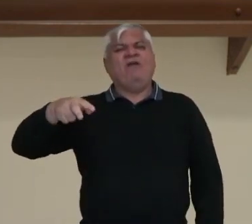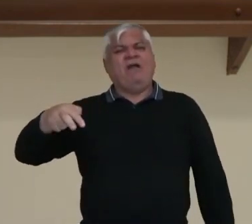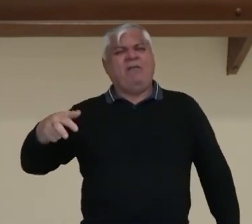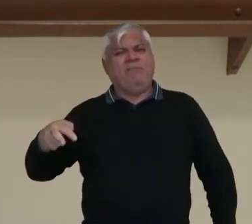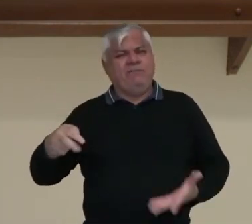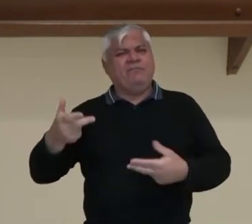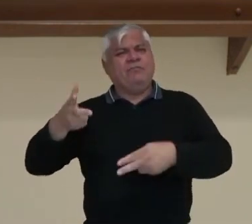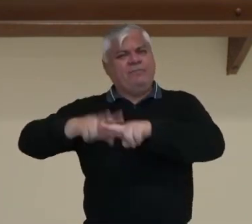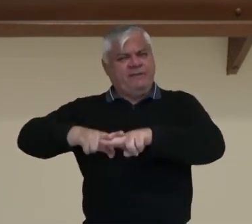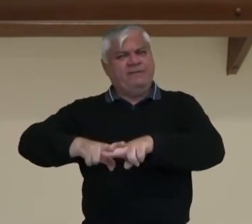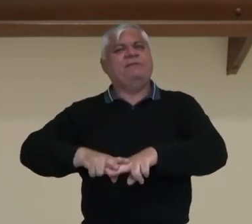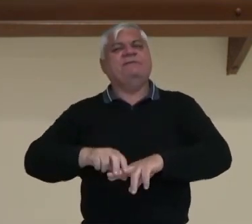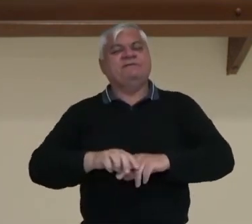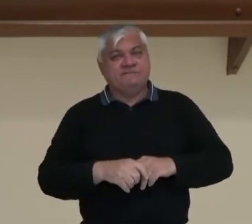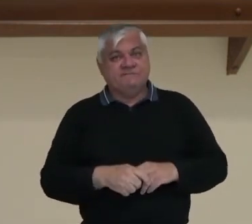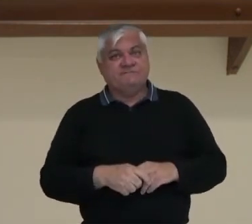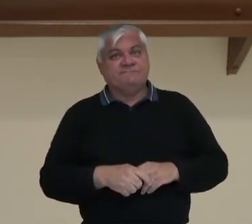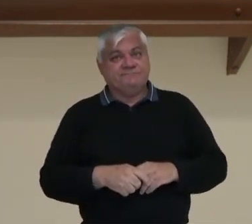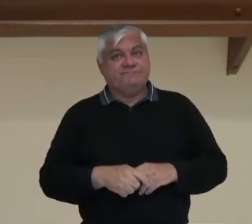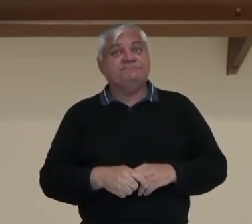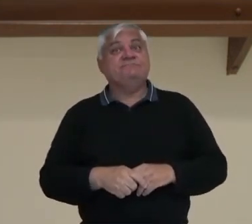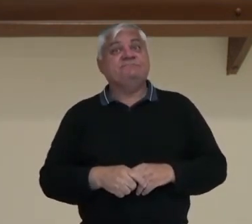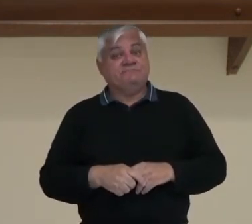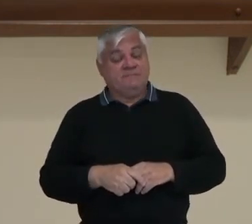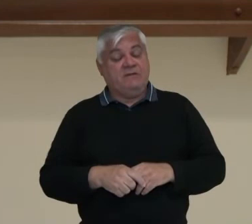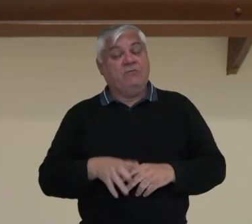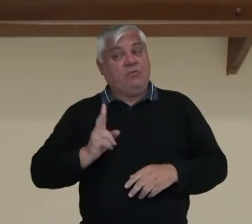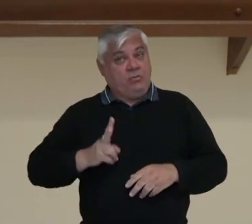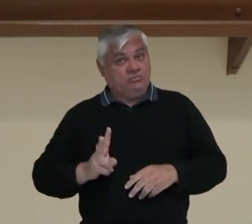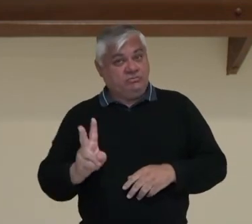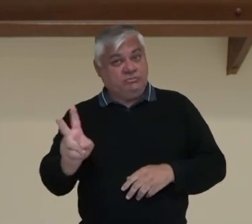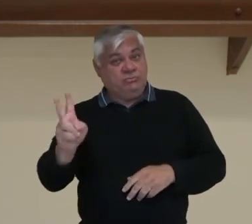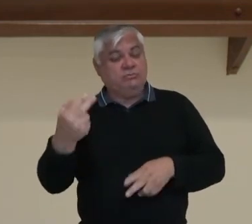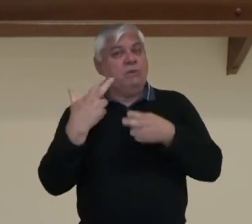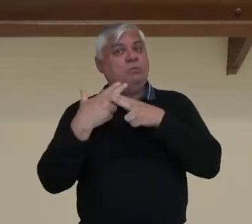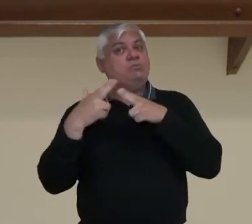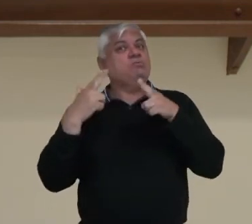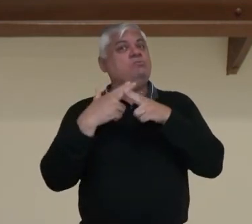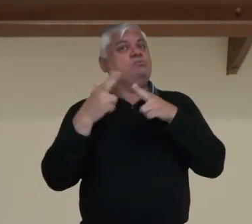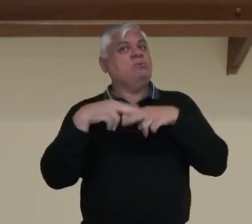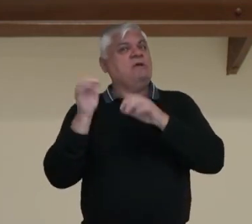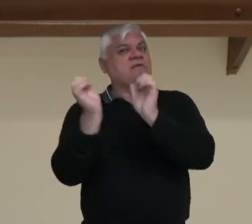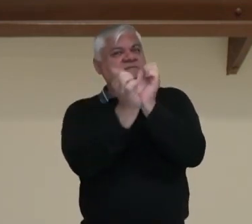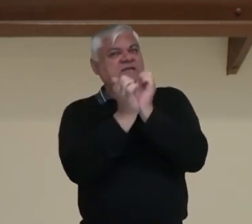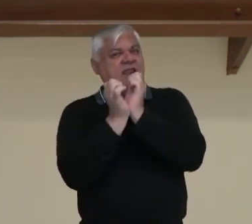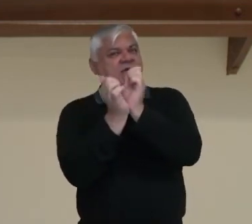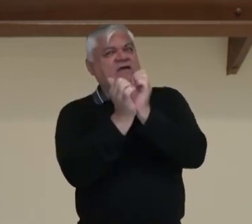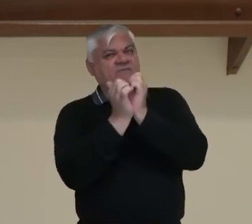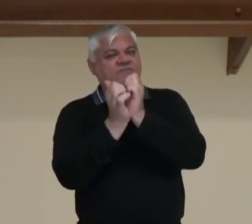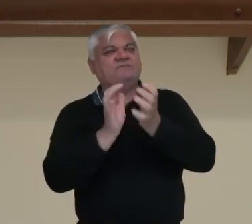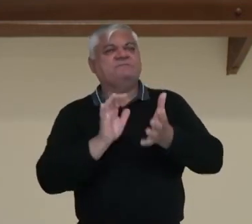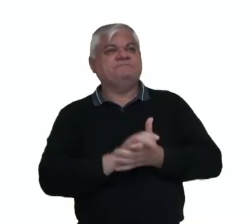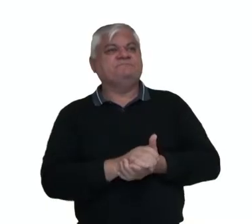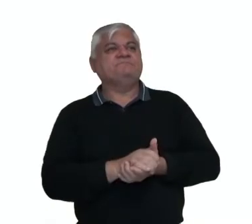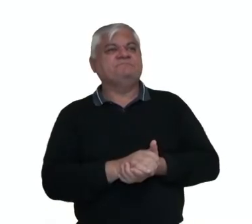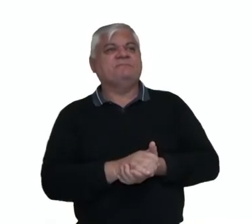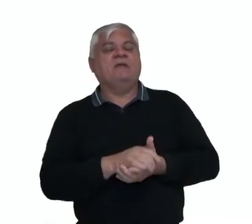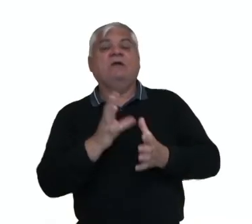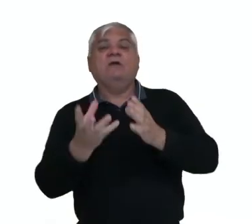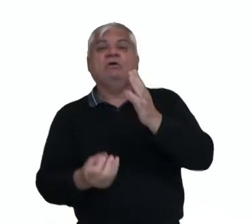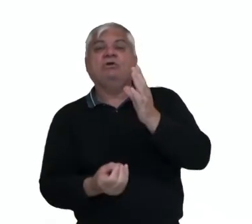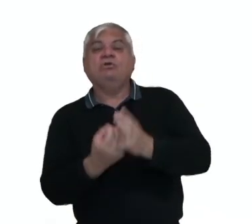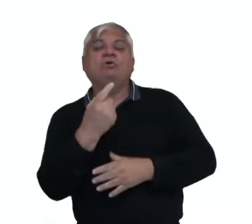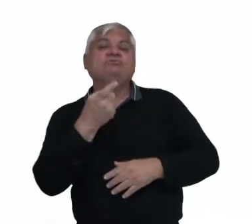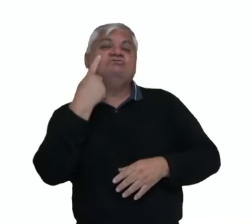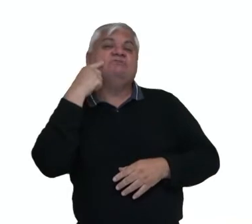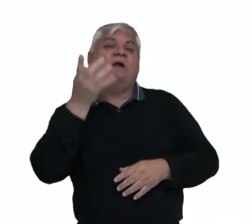ser presas. Ainda isso tudo um resquício do processo de escravização. Né? Foi feito também no dia 4